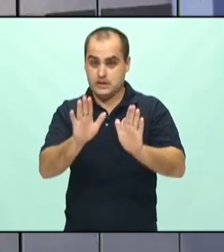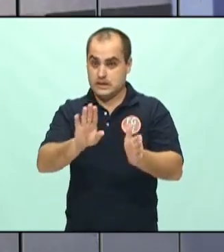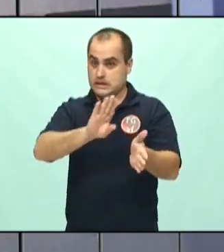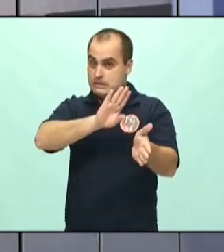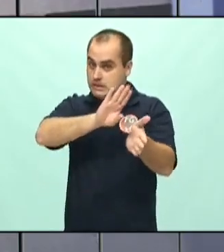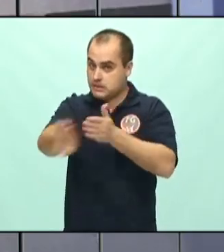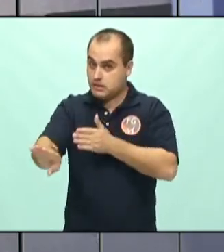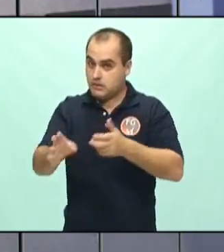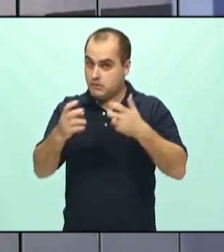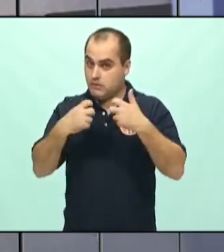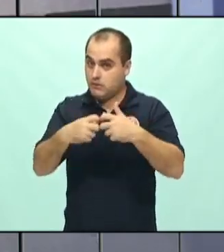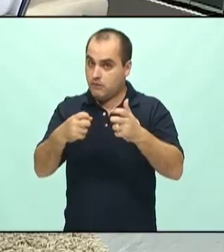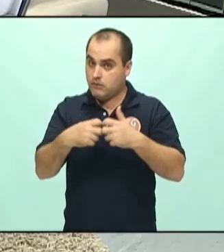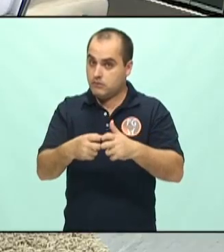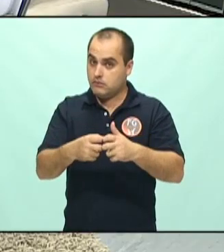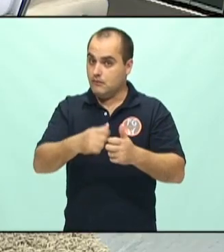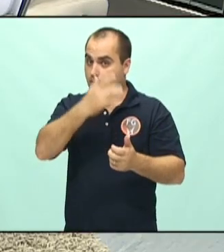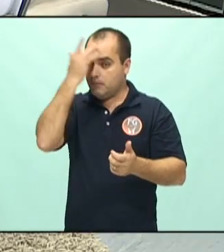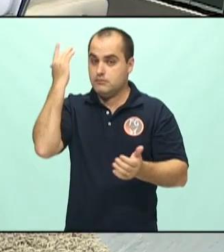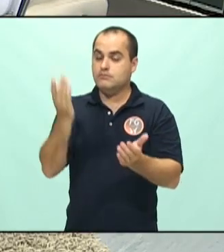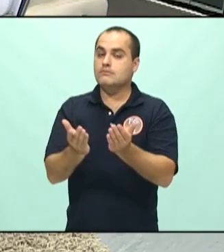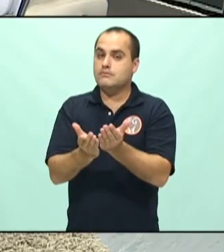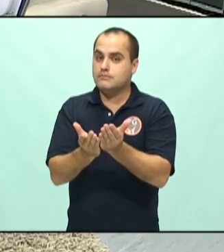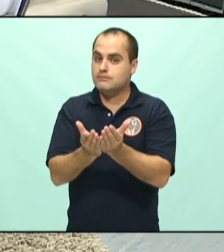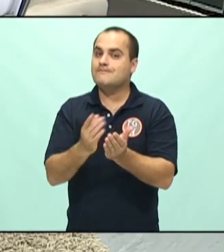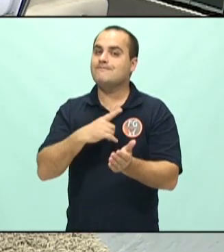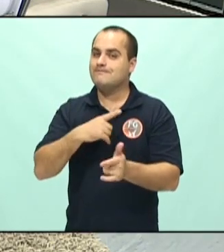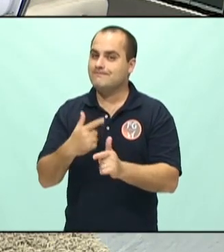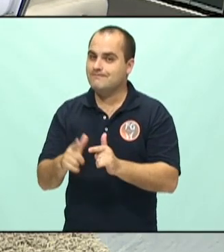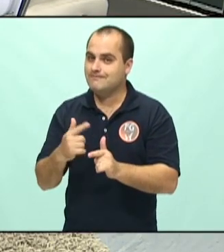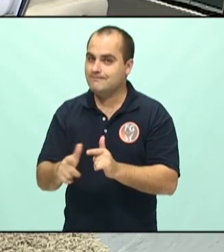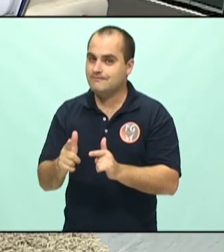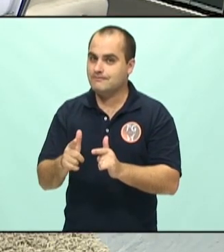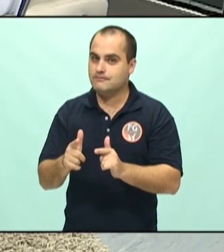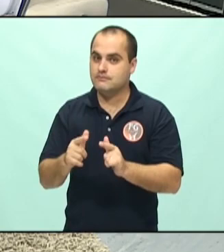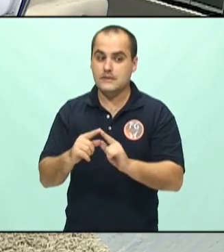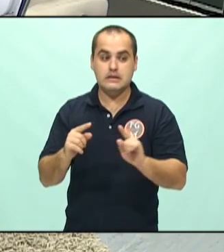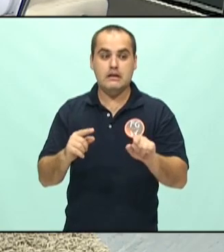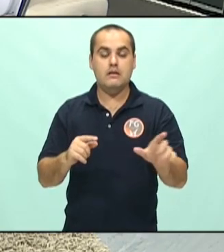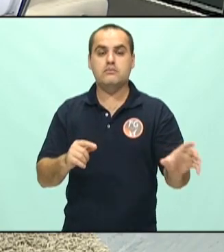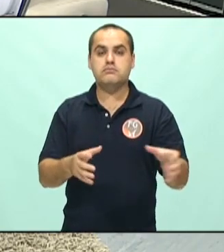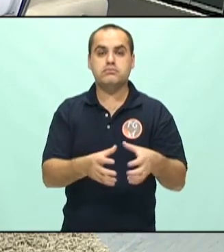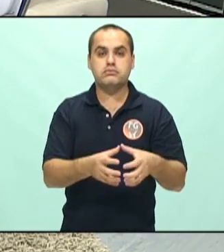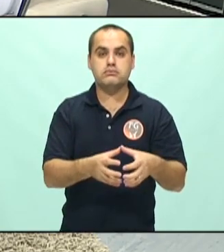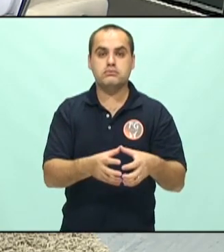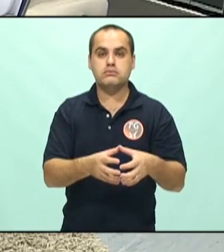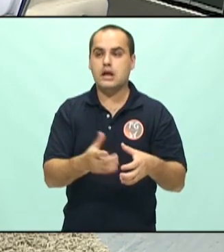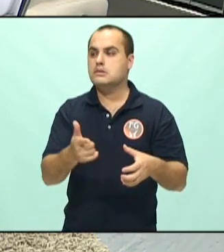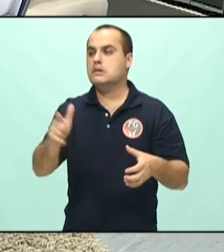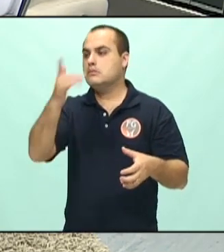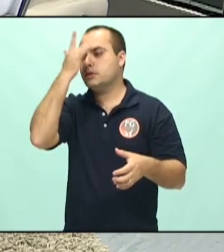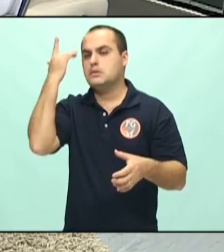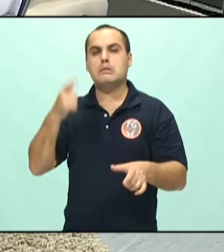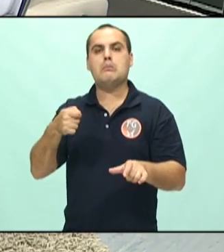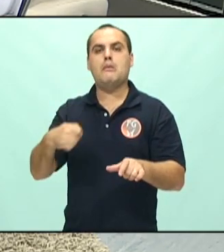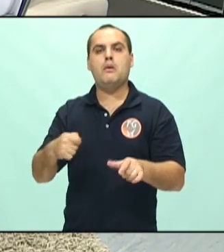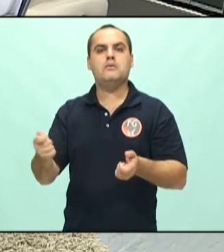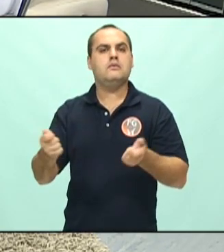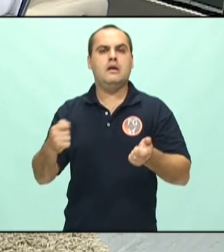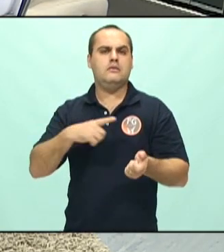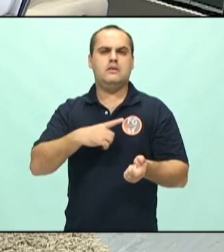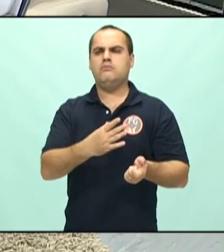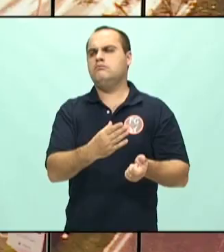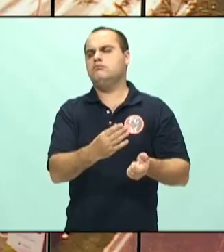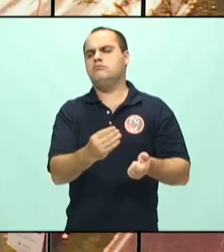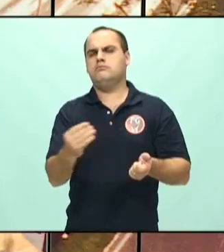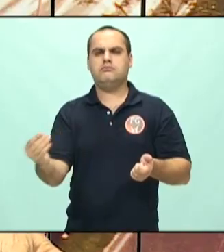afetar qual aquele mais necessitado que não tem condição mas eu ele é minoria a maioria tá tudo bem marcado não é muito de marcar e na